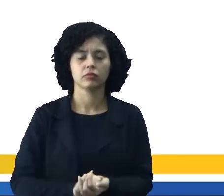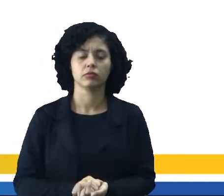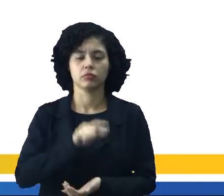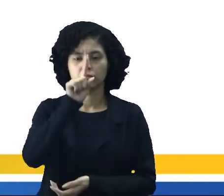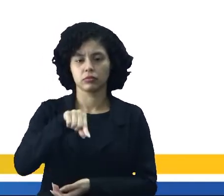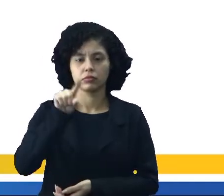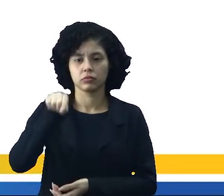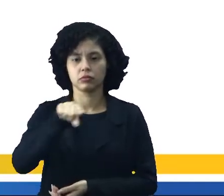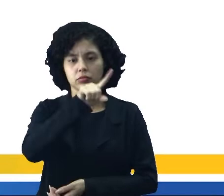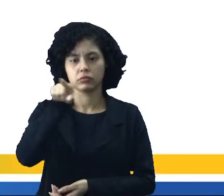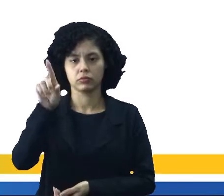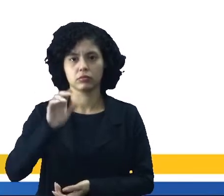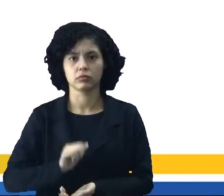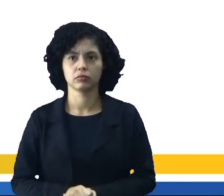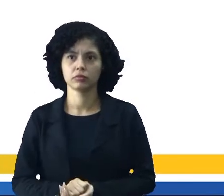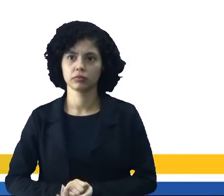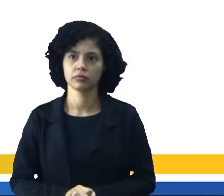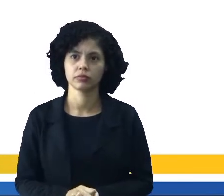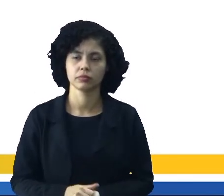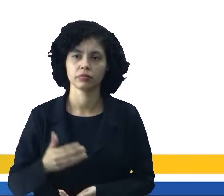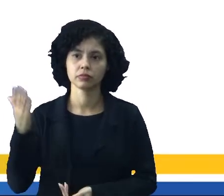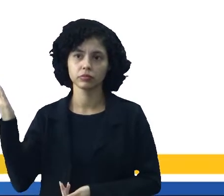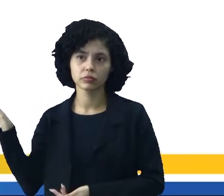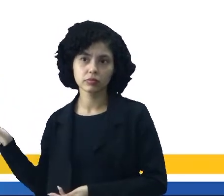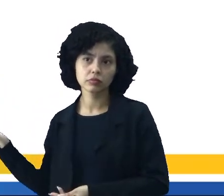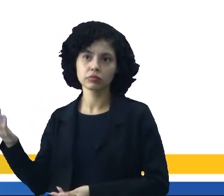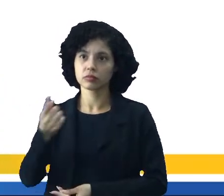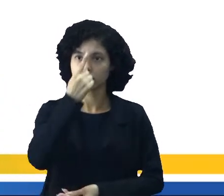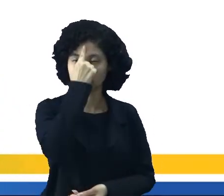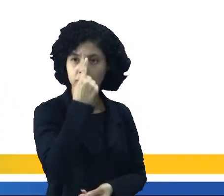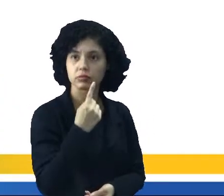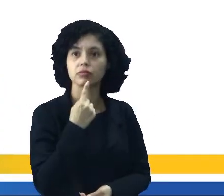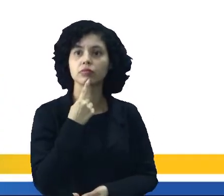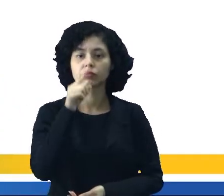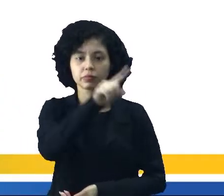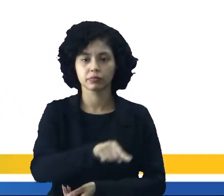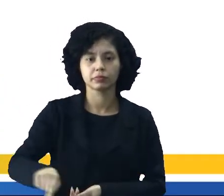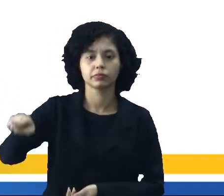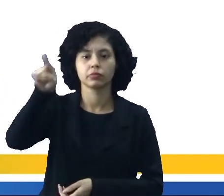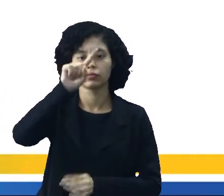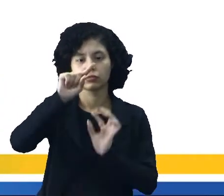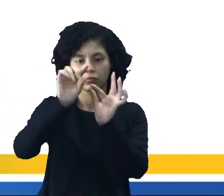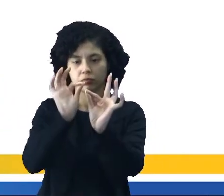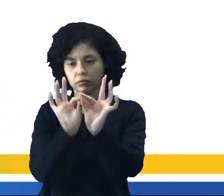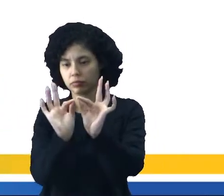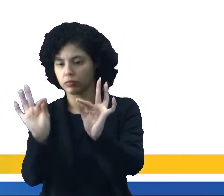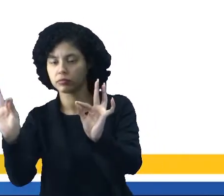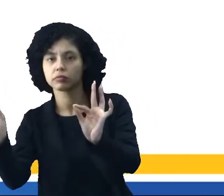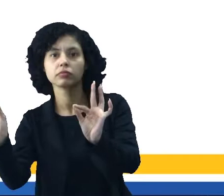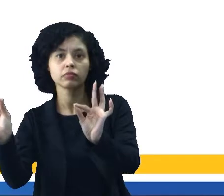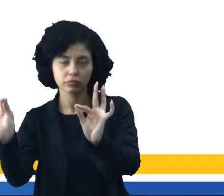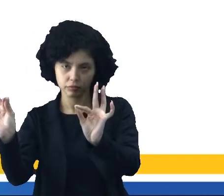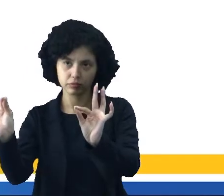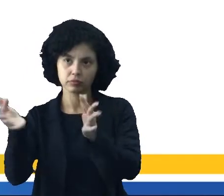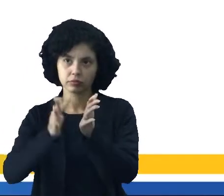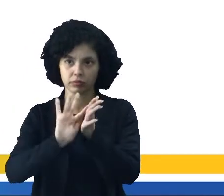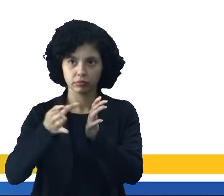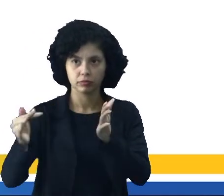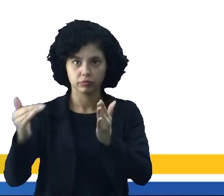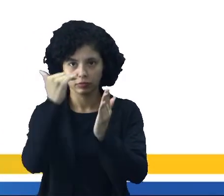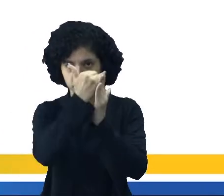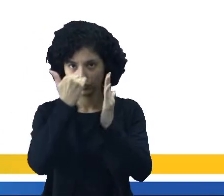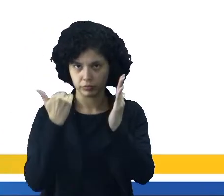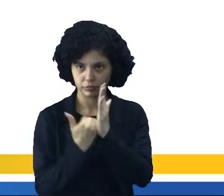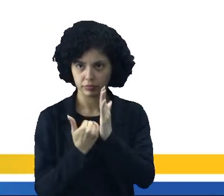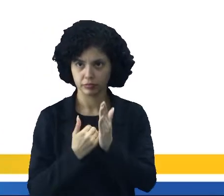símbolo por ser uma dízima periódica nós temos a circunferência o raio ali e a fórmula da